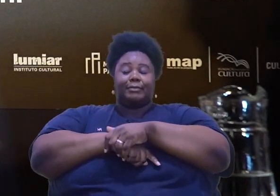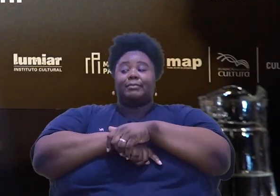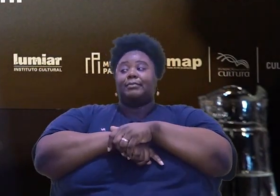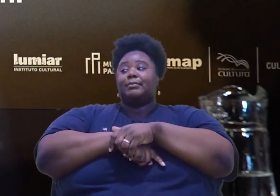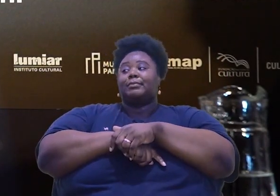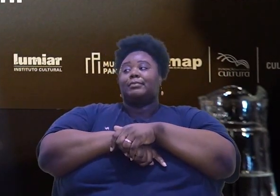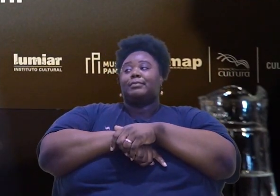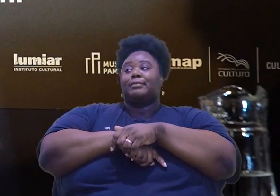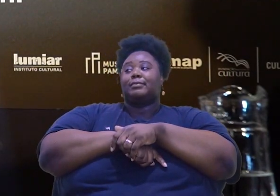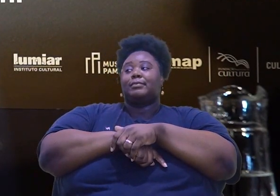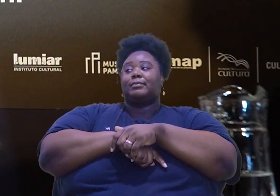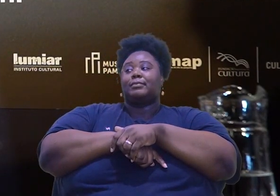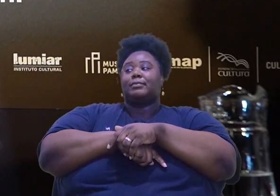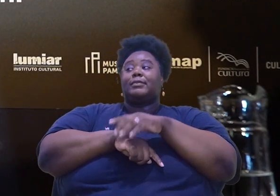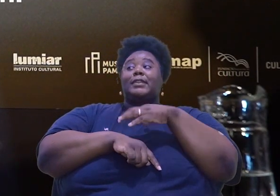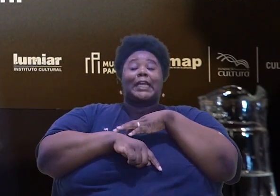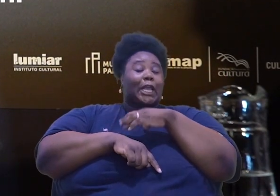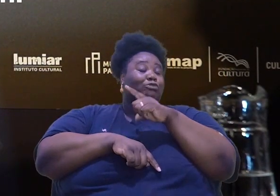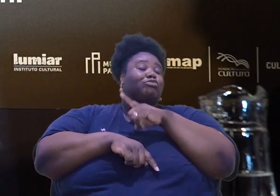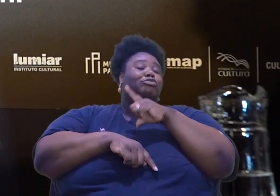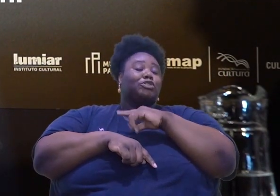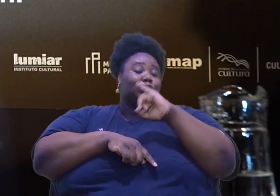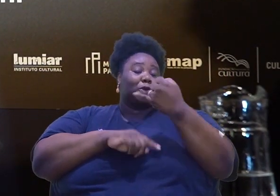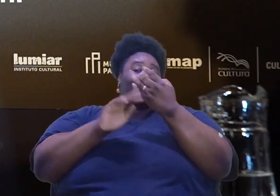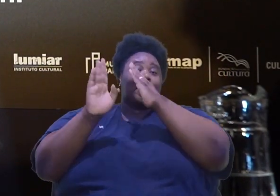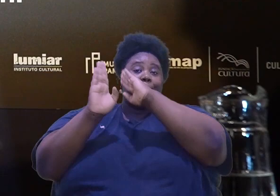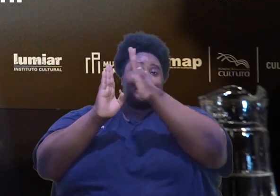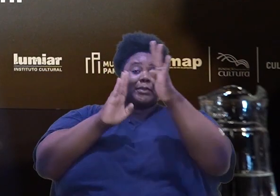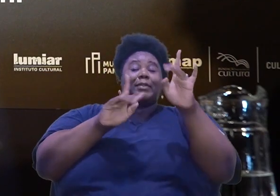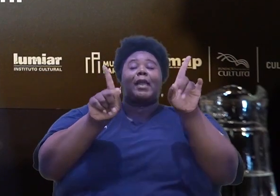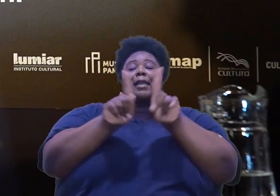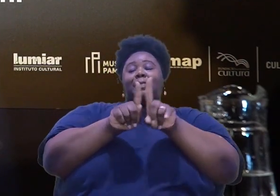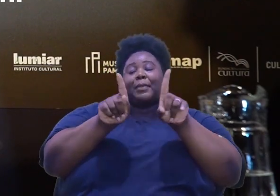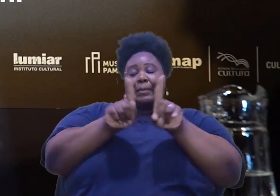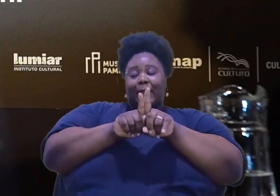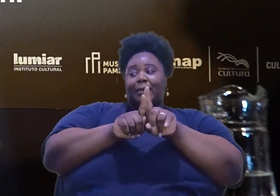eu ganhei uma biblioteca inteira.